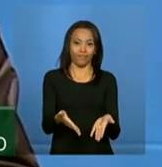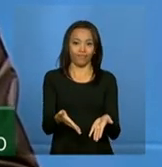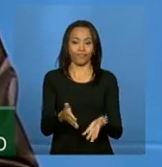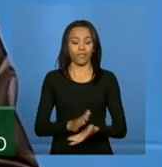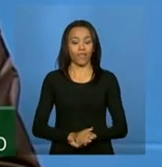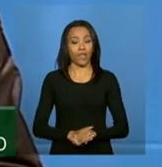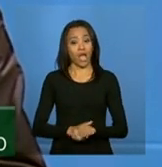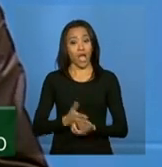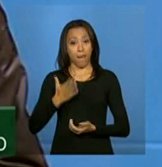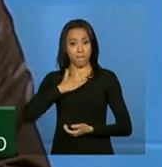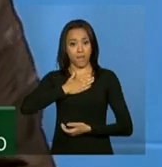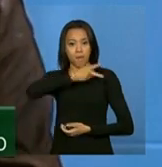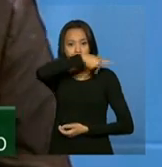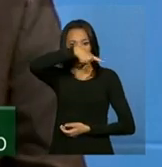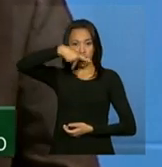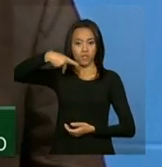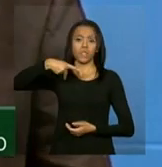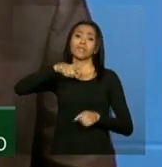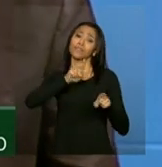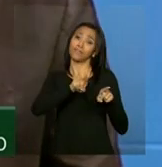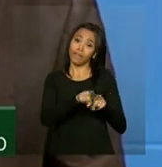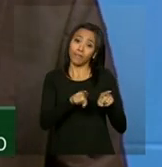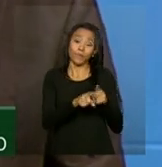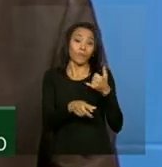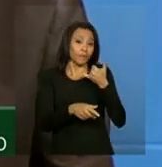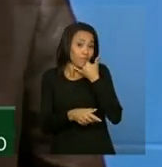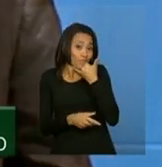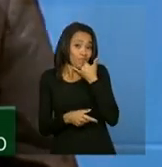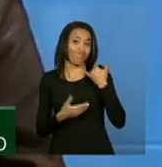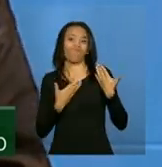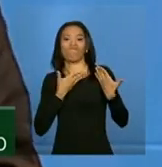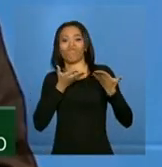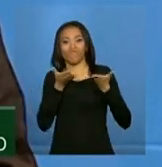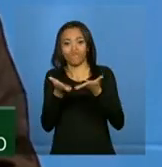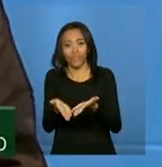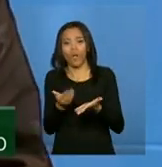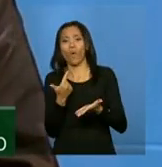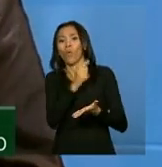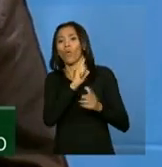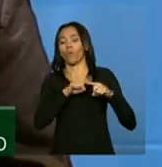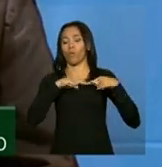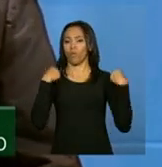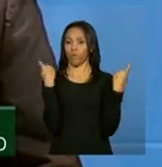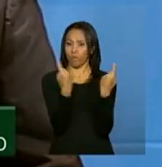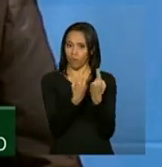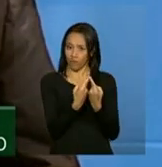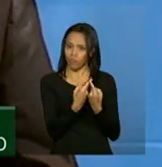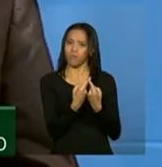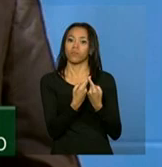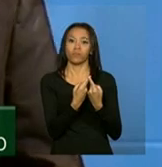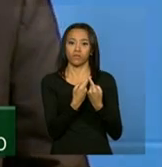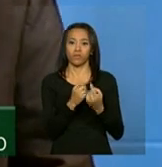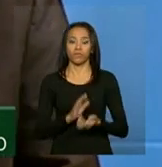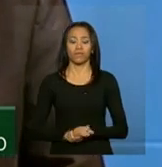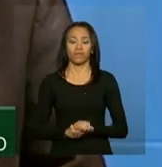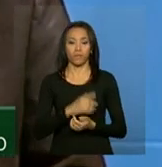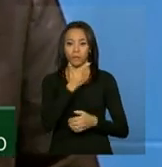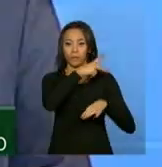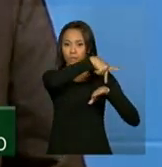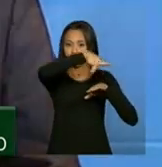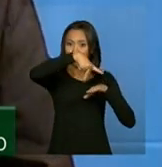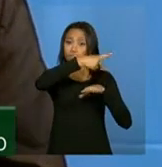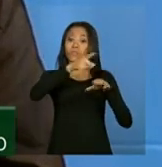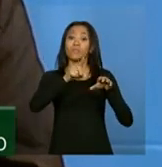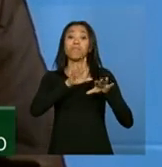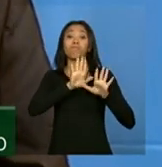A minha presidente, Cheryl, ela infelizmente não pôde estar, ela está numa reunião em Bruxelas, e